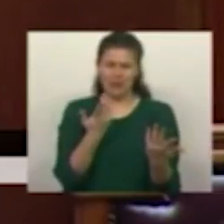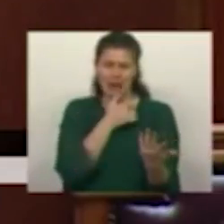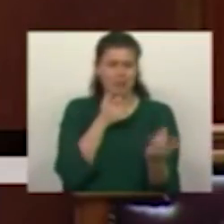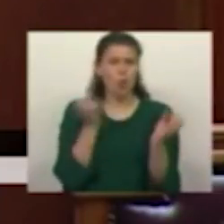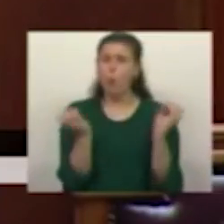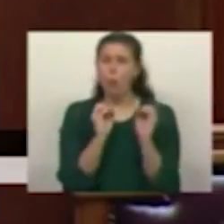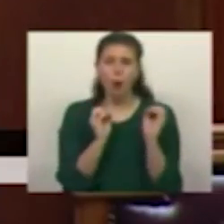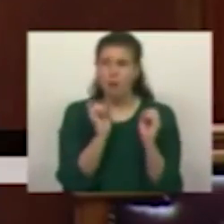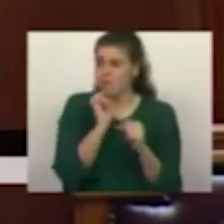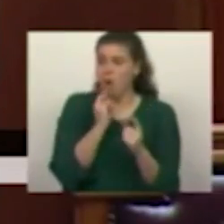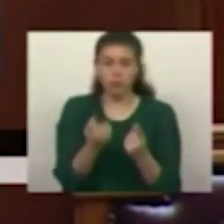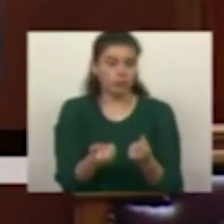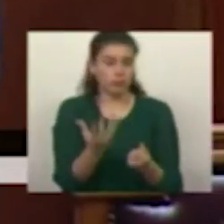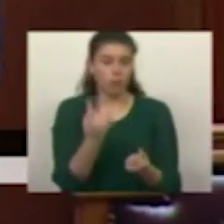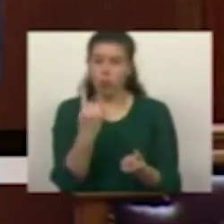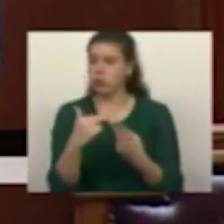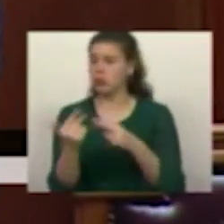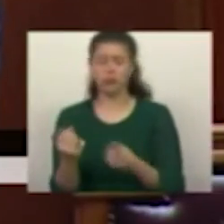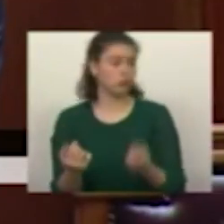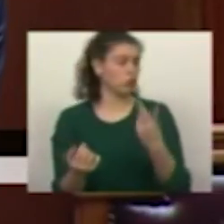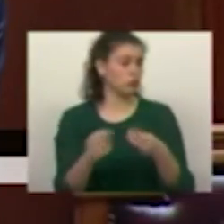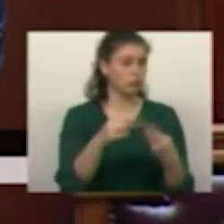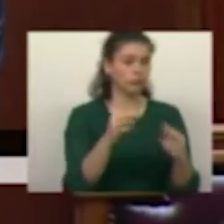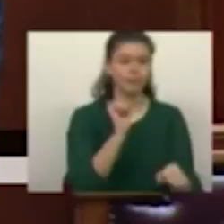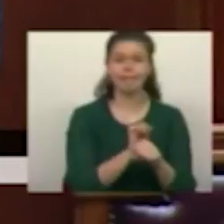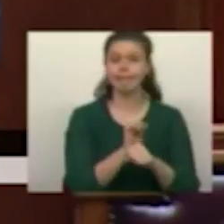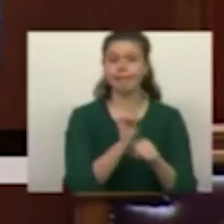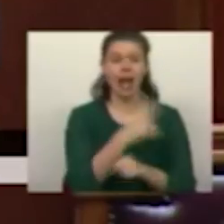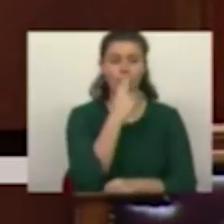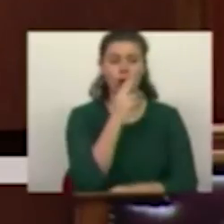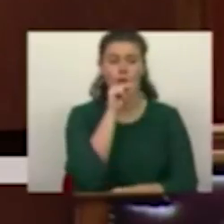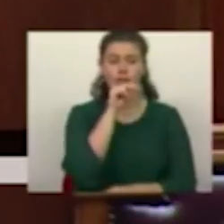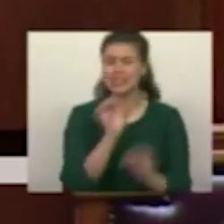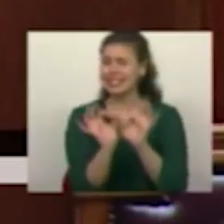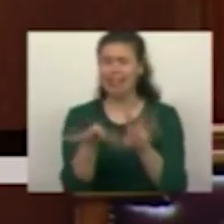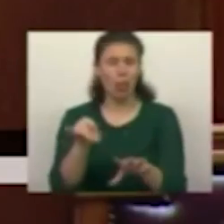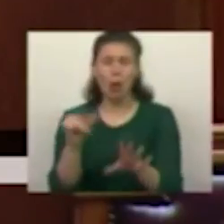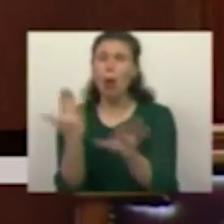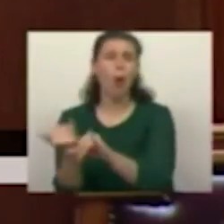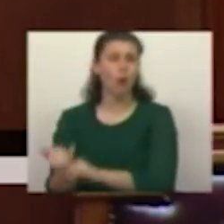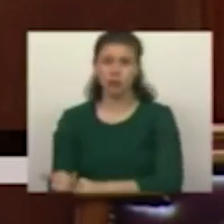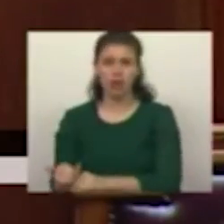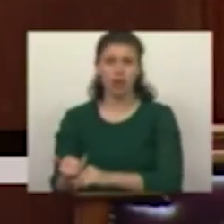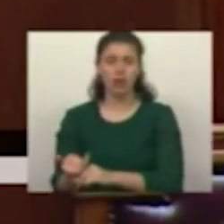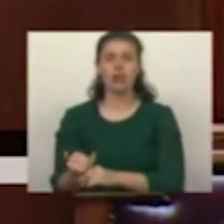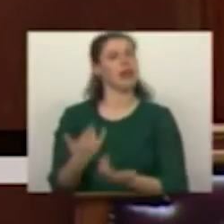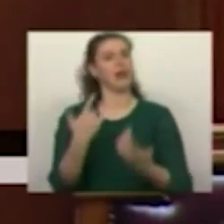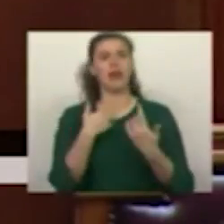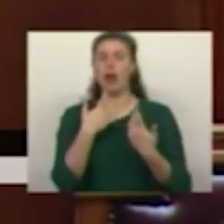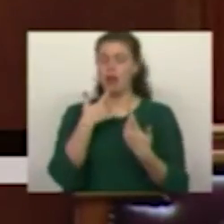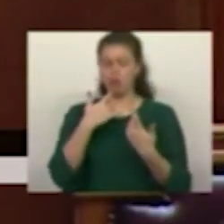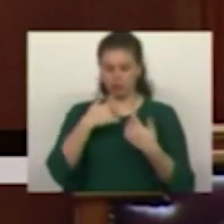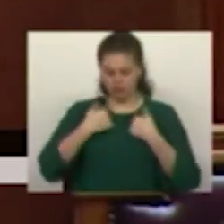garantia de que não pode aparecer um ou dois municípios a bloquear em Alcochete, como em qualquer outra localização. E a questão com que nós devemos